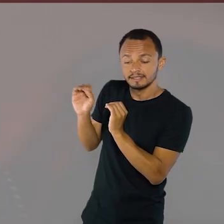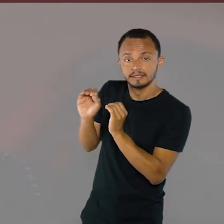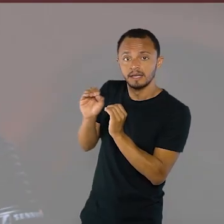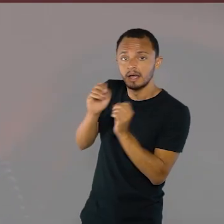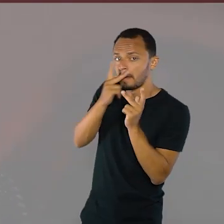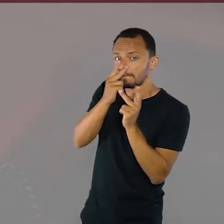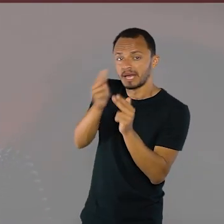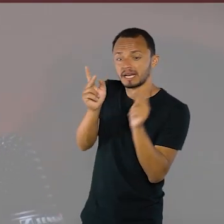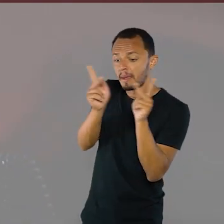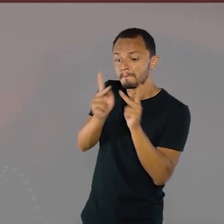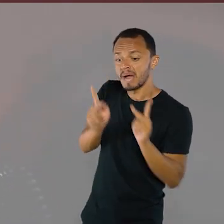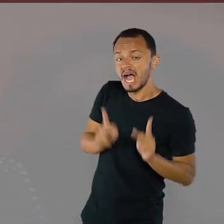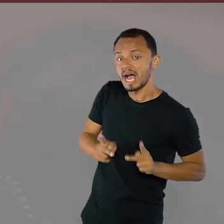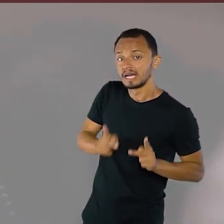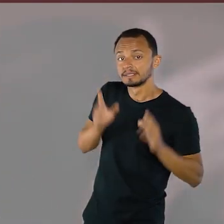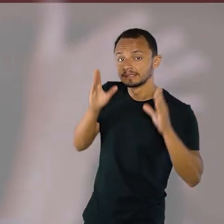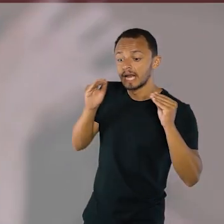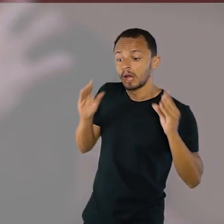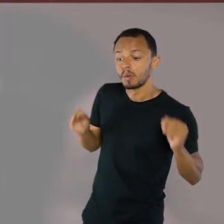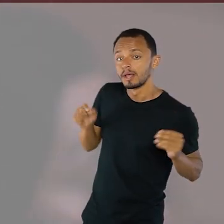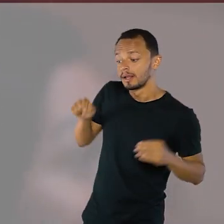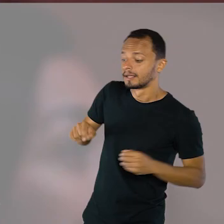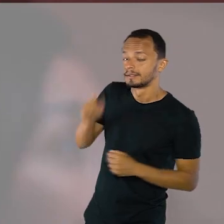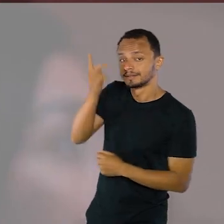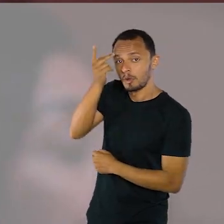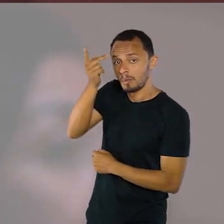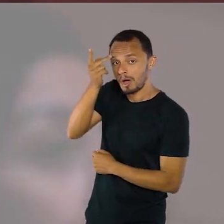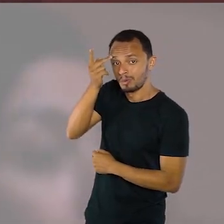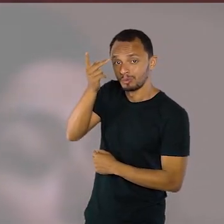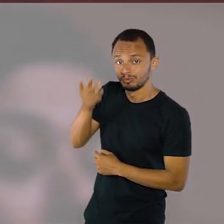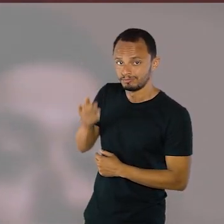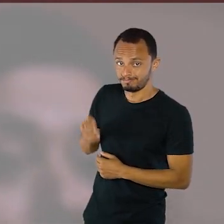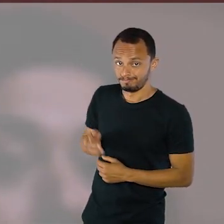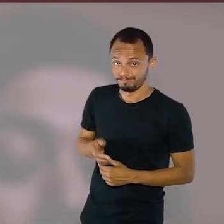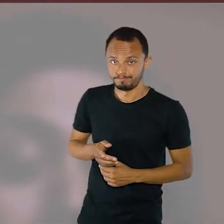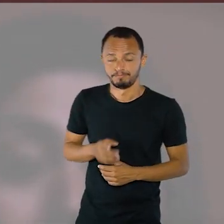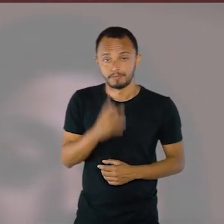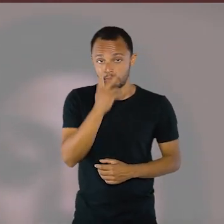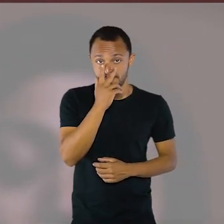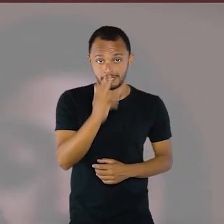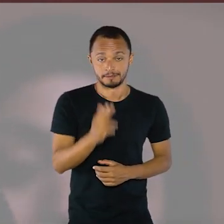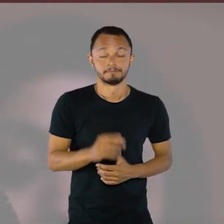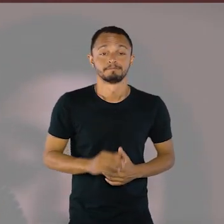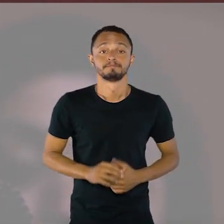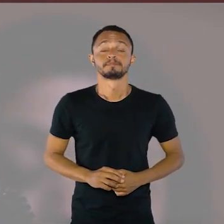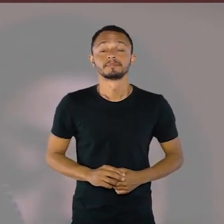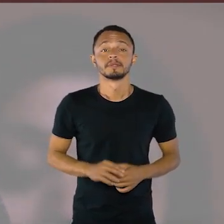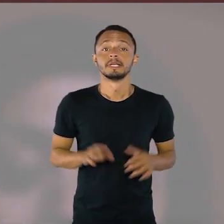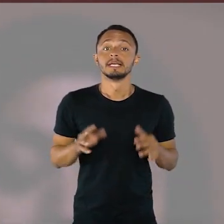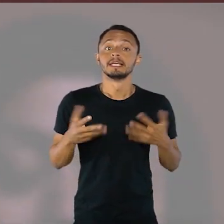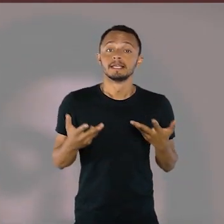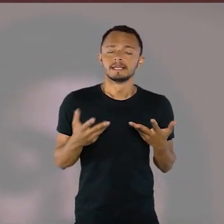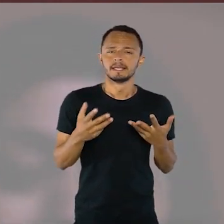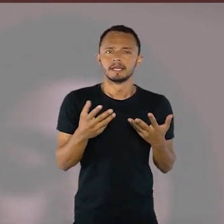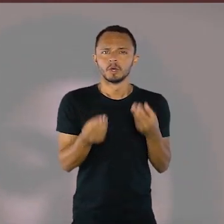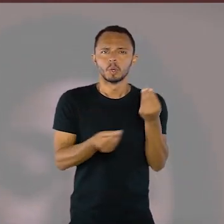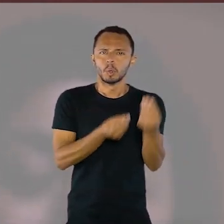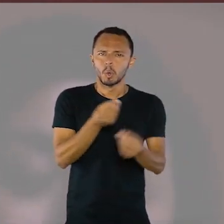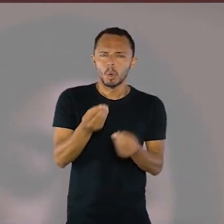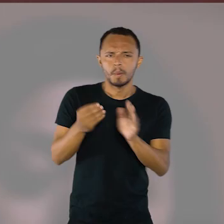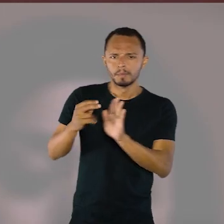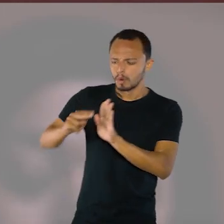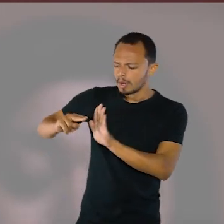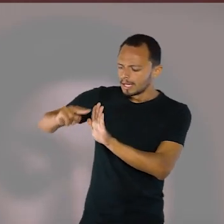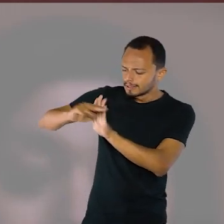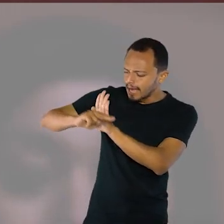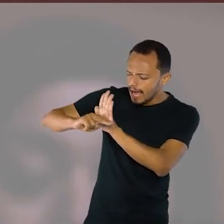pacífica, muito tranquila e em São Paulo, né? Lúcia, vou passar agora para ela, para a gente pensar justamente como se encaixa essas outras narrativas,